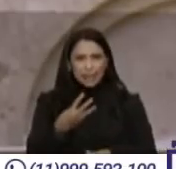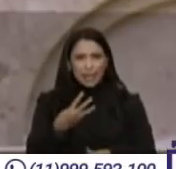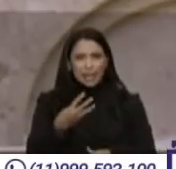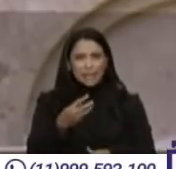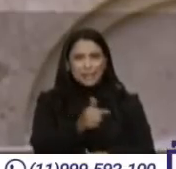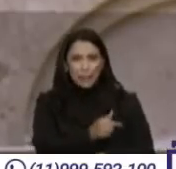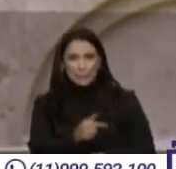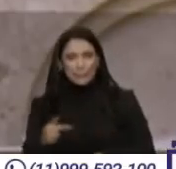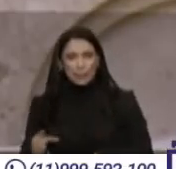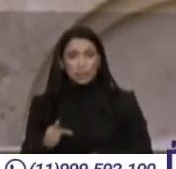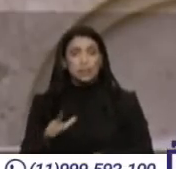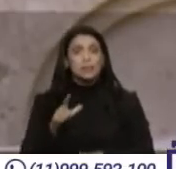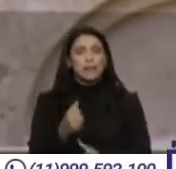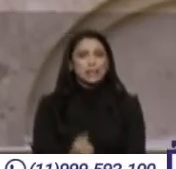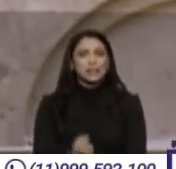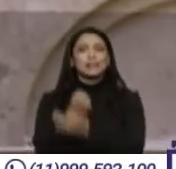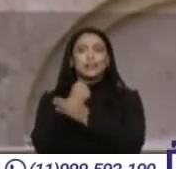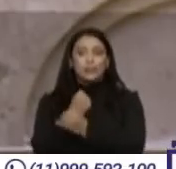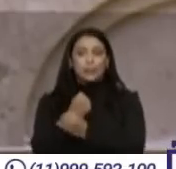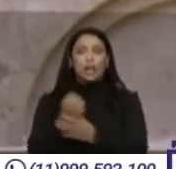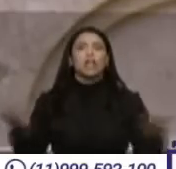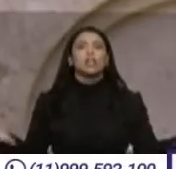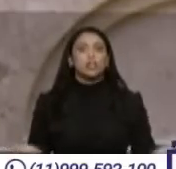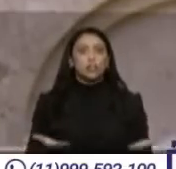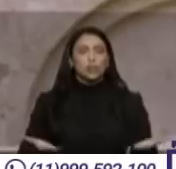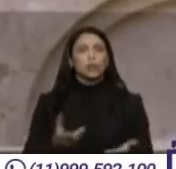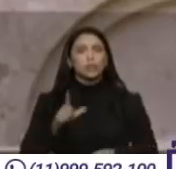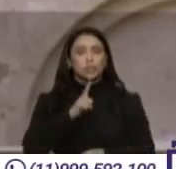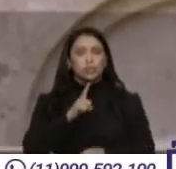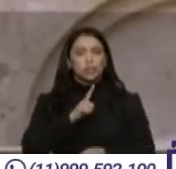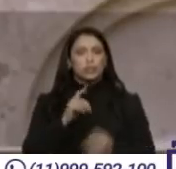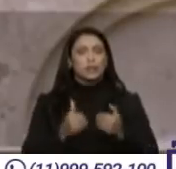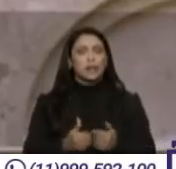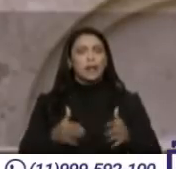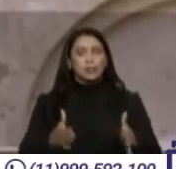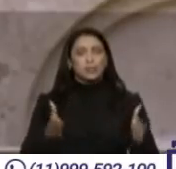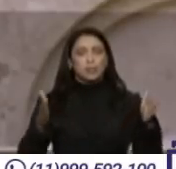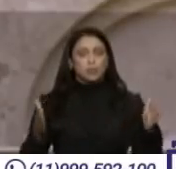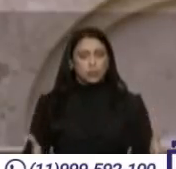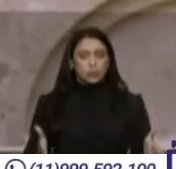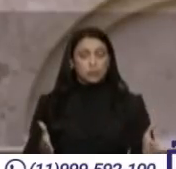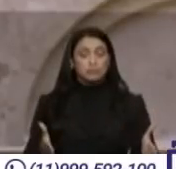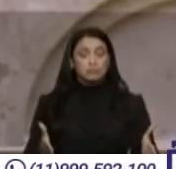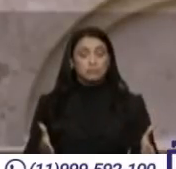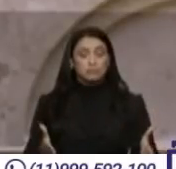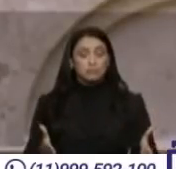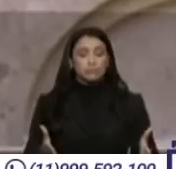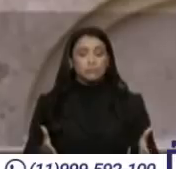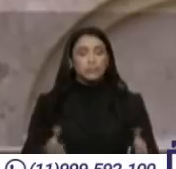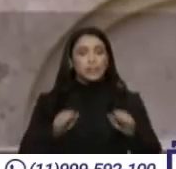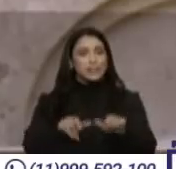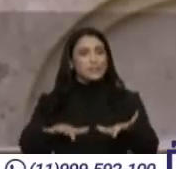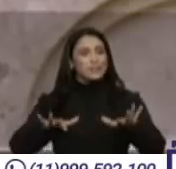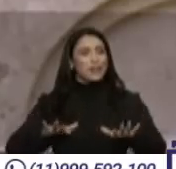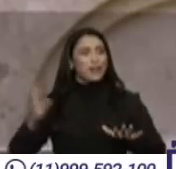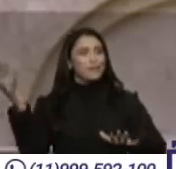3 últimas semanas para assegurar a realização desta sessão de abertura neste belíssimo